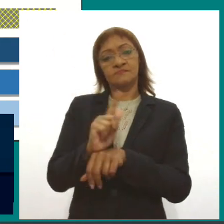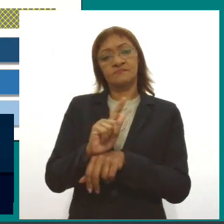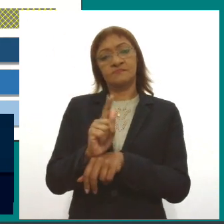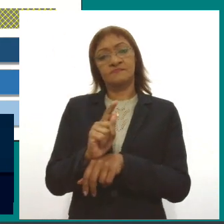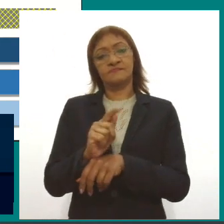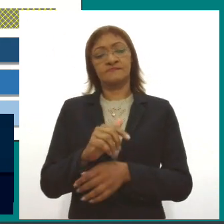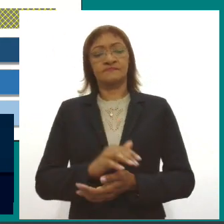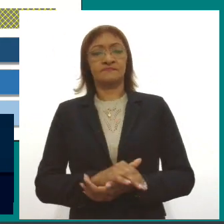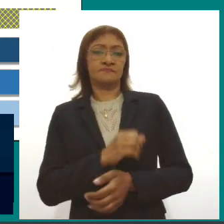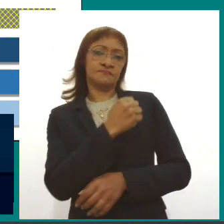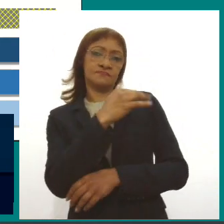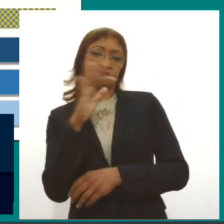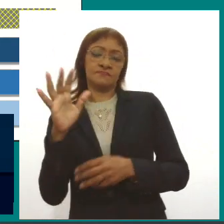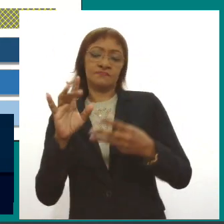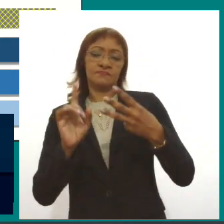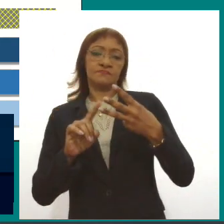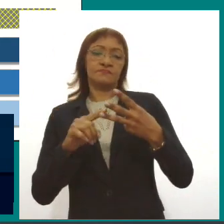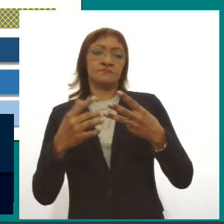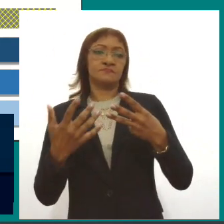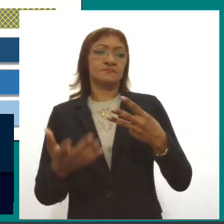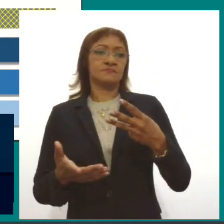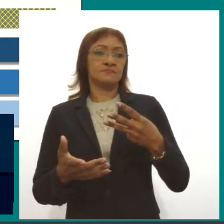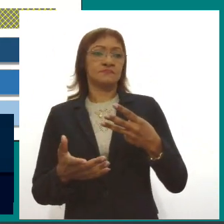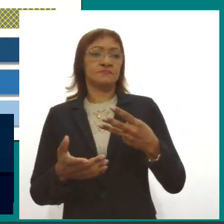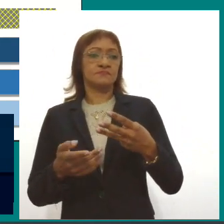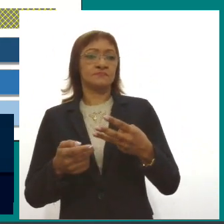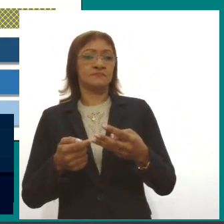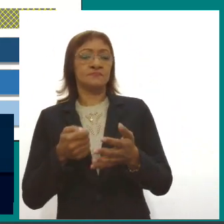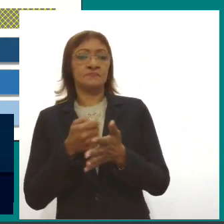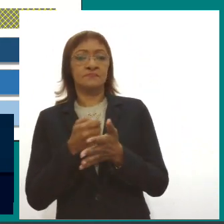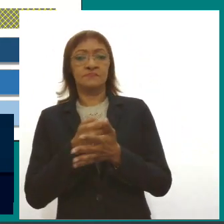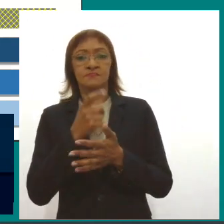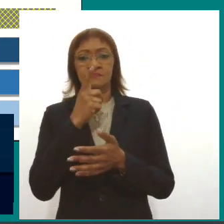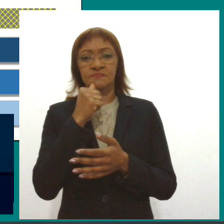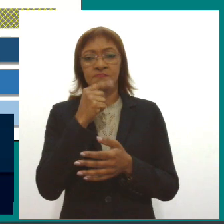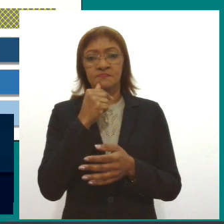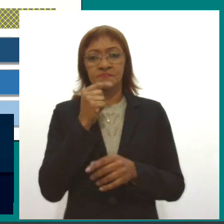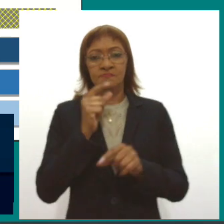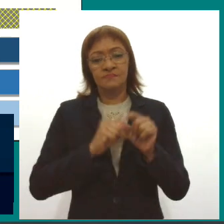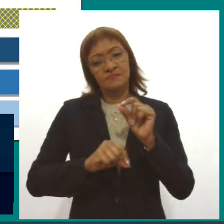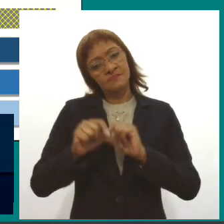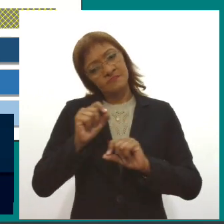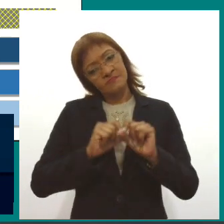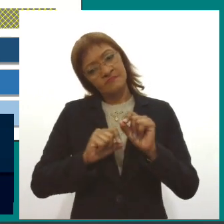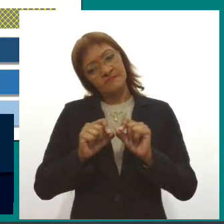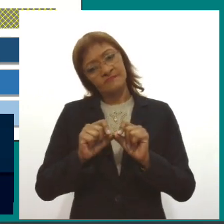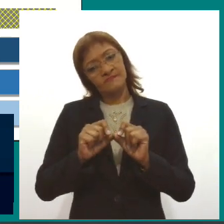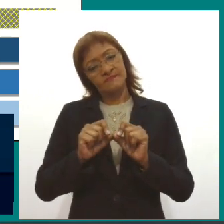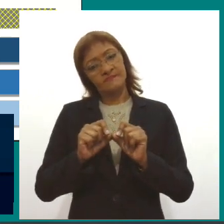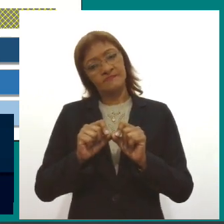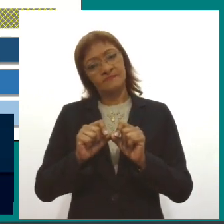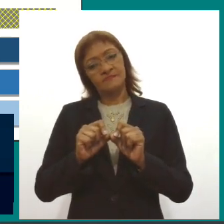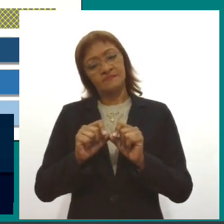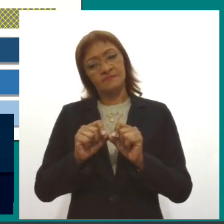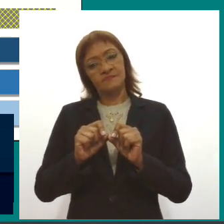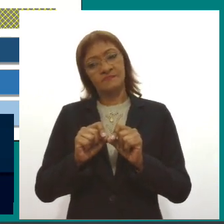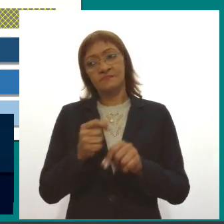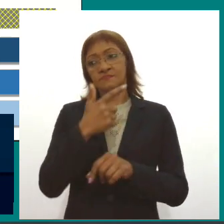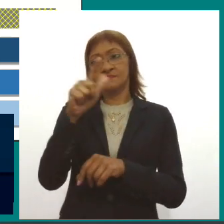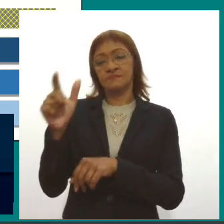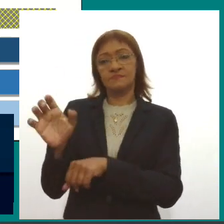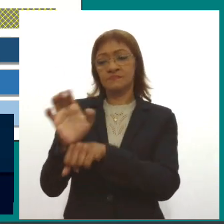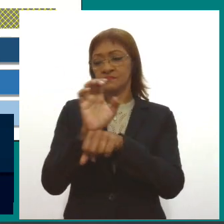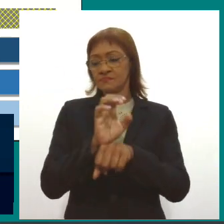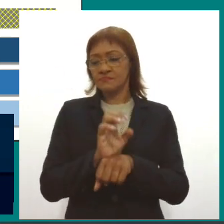ambiente. Um terceiro é na cobrança pelo uso da água bruta. A gente tem que entender, a exemplo do que outros estados